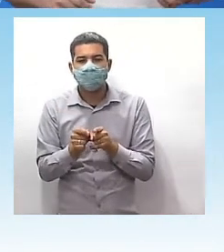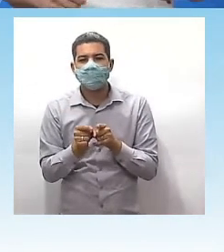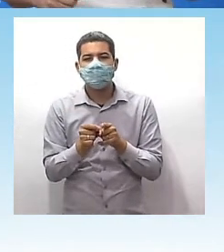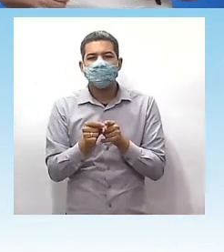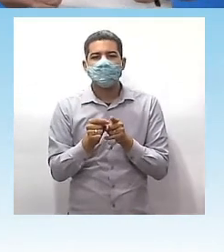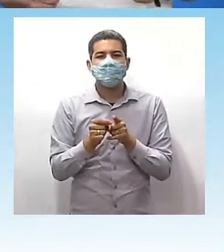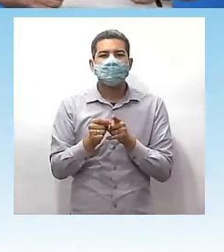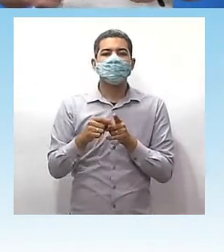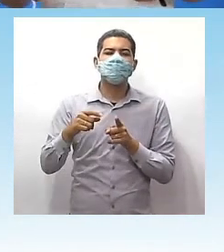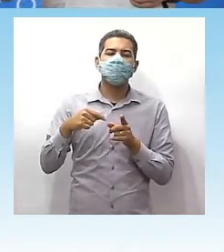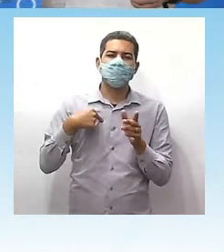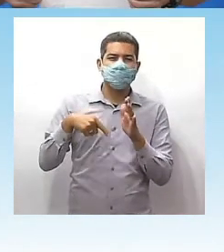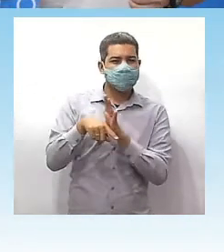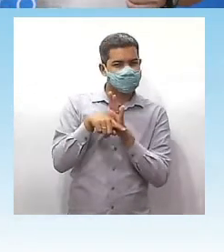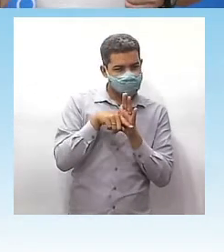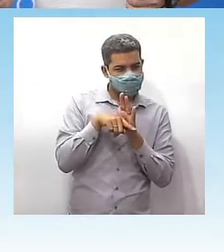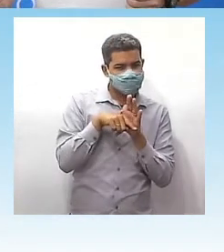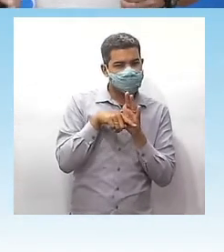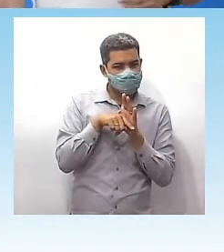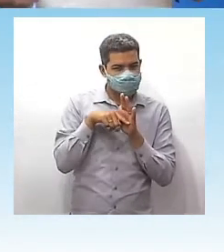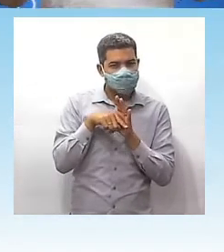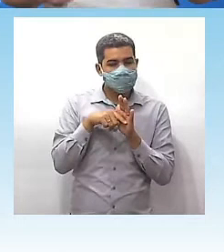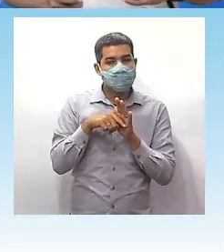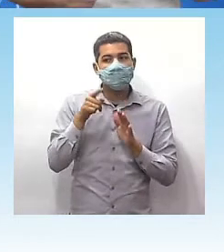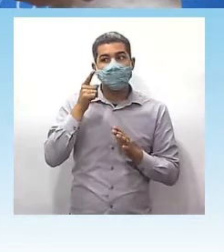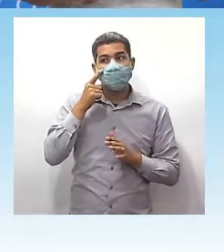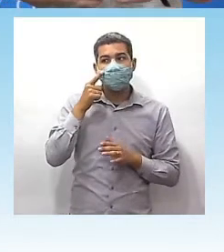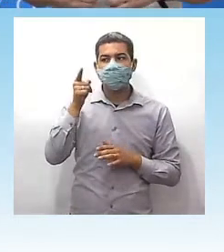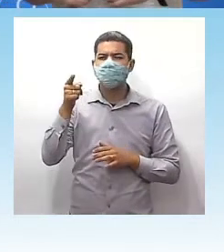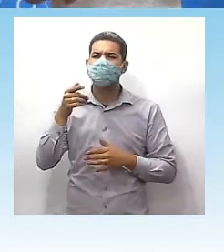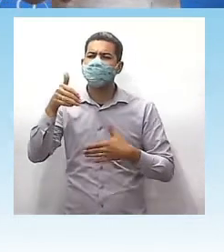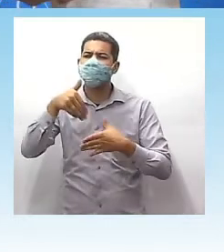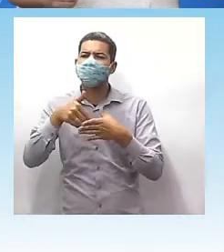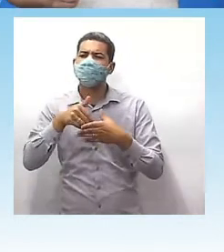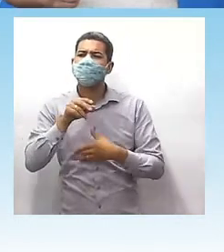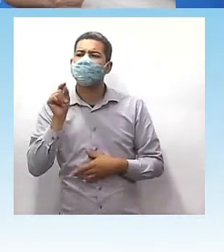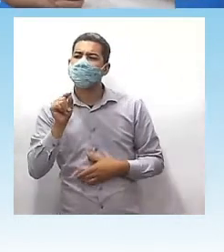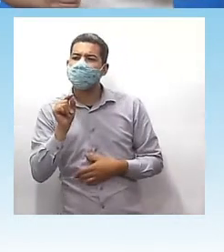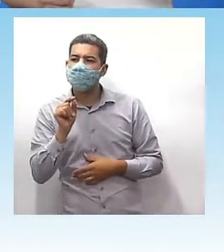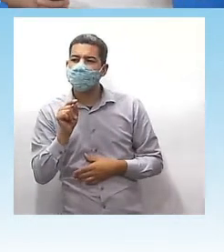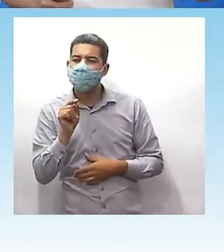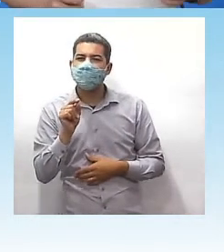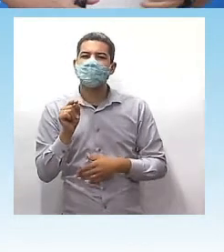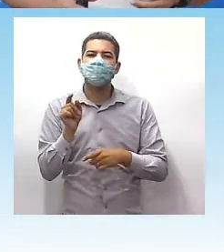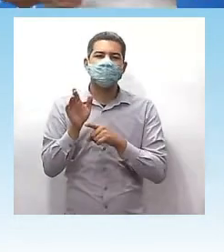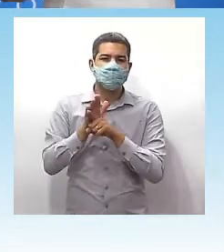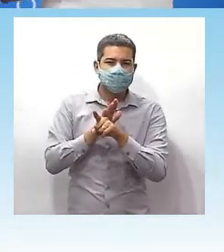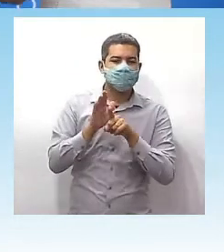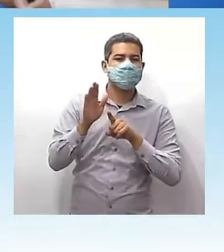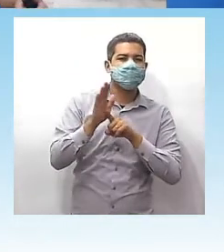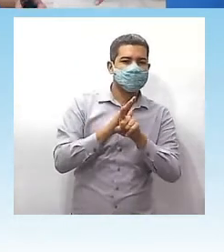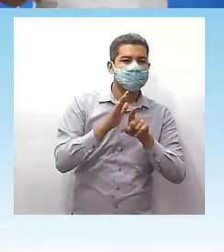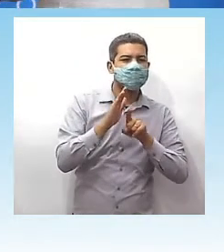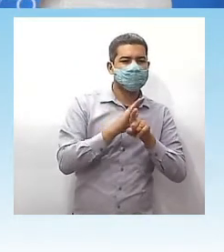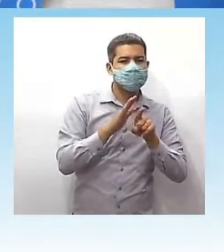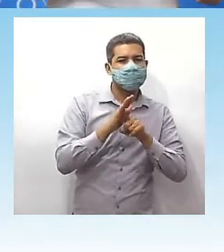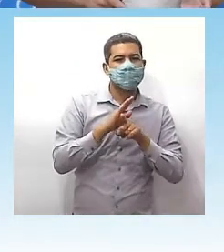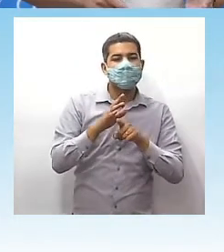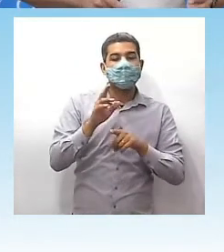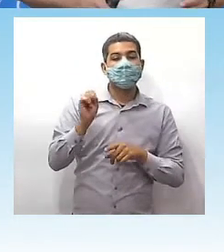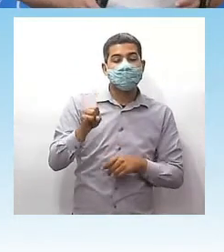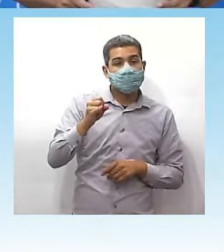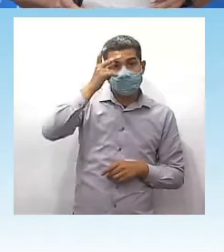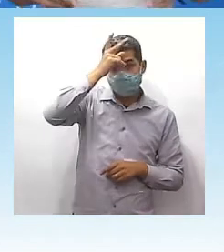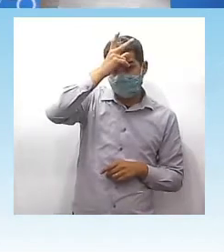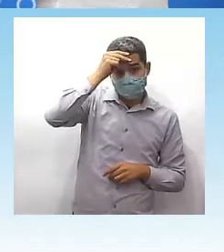fazer a pesquisa de intenção de voto num candidato que seja para o estado. Na prefeitura faz-se a